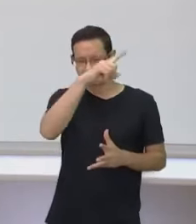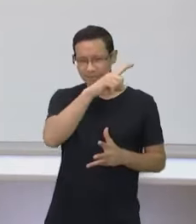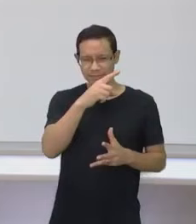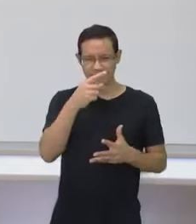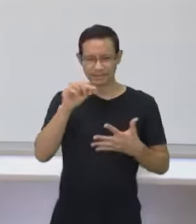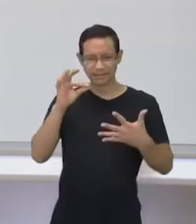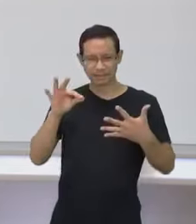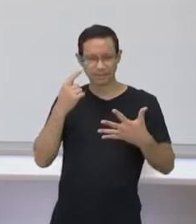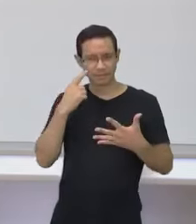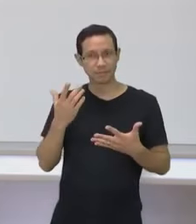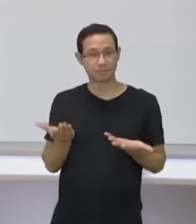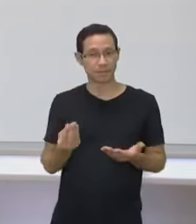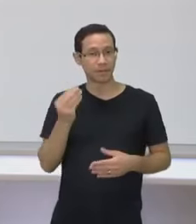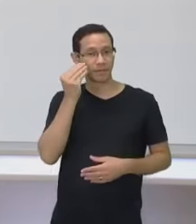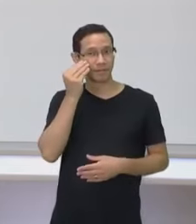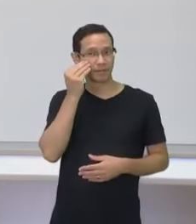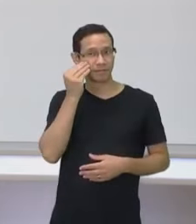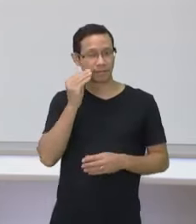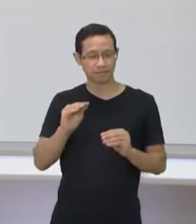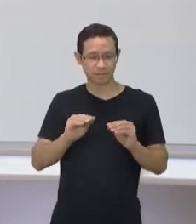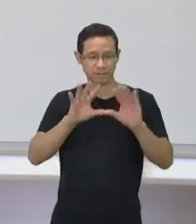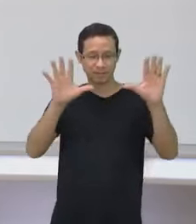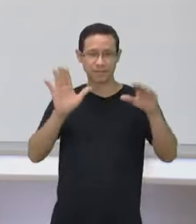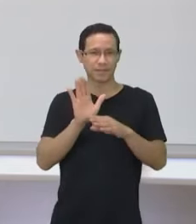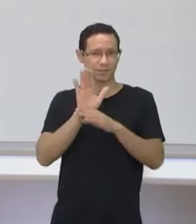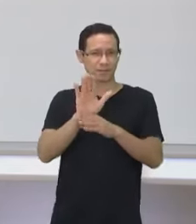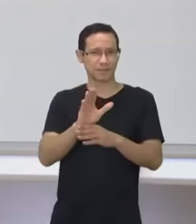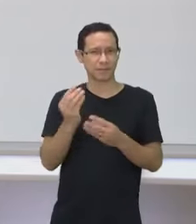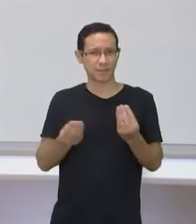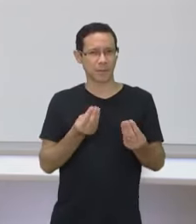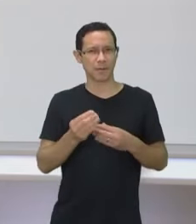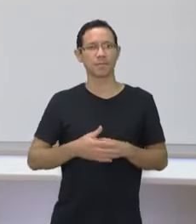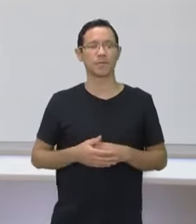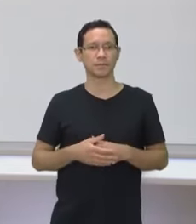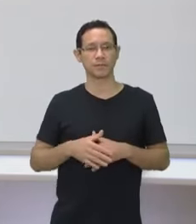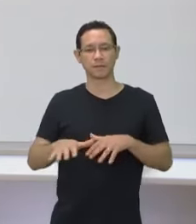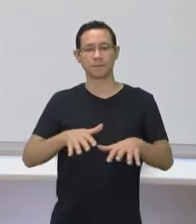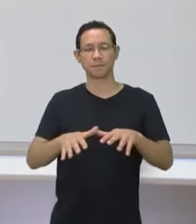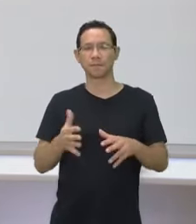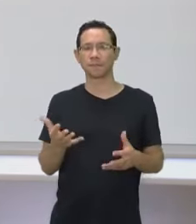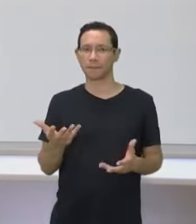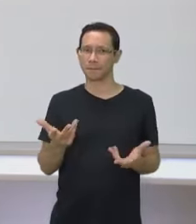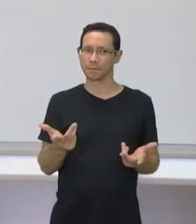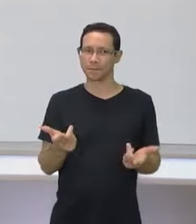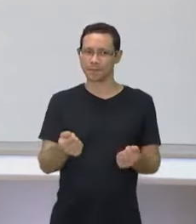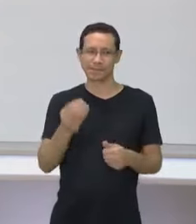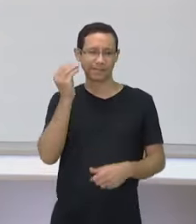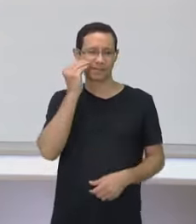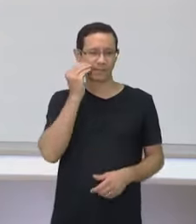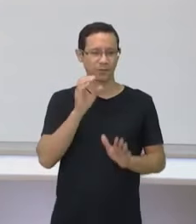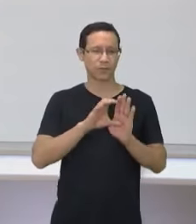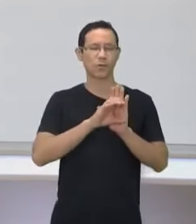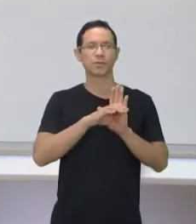essas questões. O objetivo desse vídeo é esclarecer um pouquinho como mobilizar a habilidade, como entender o conceito aí da